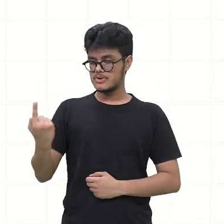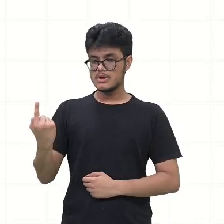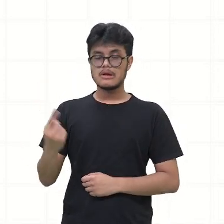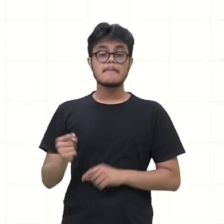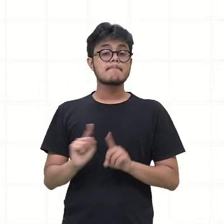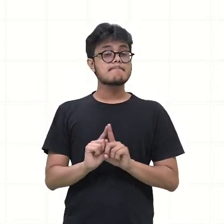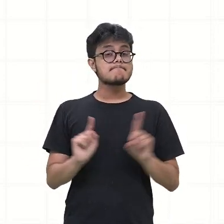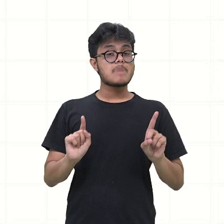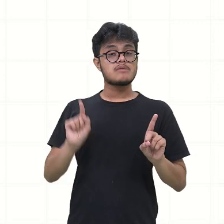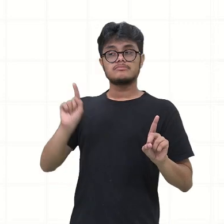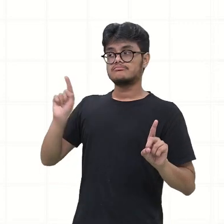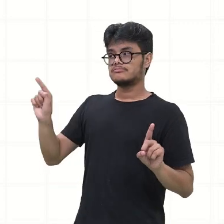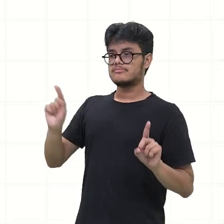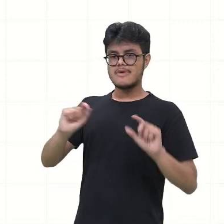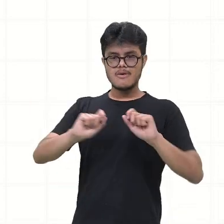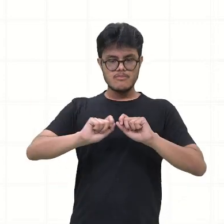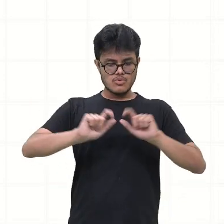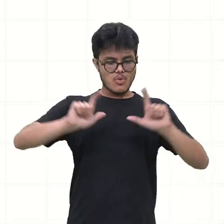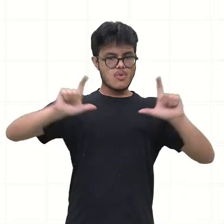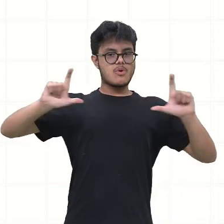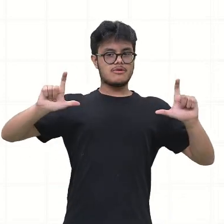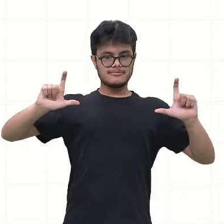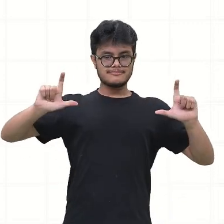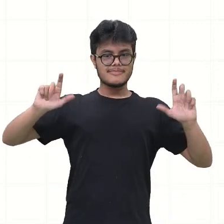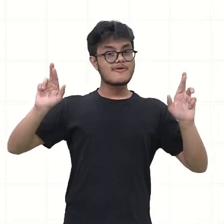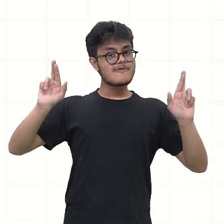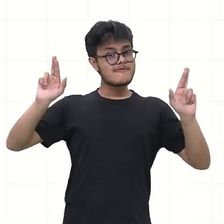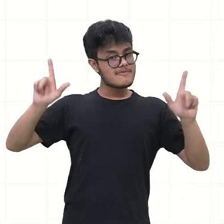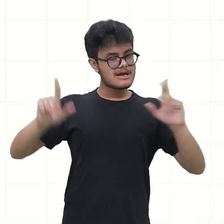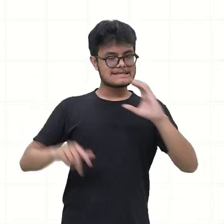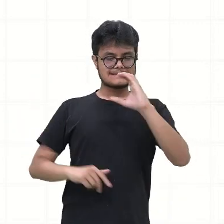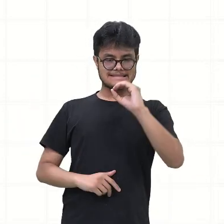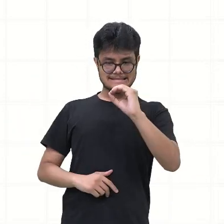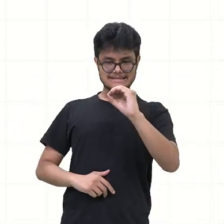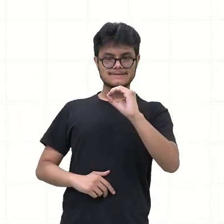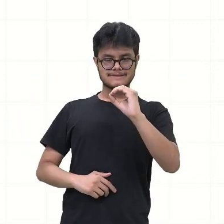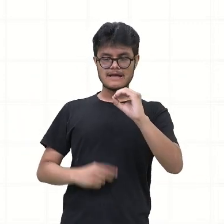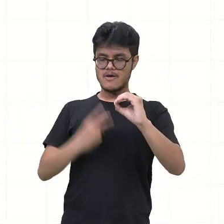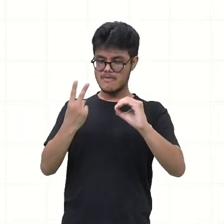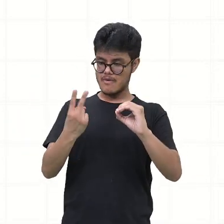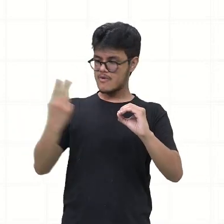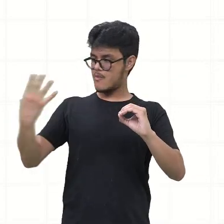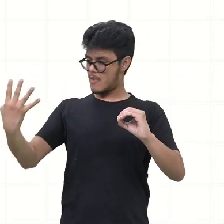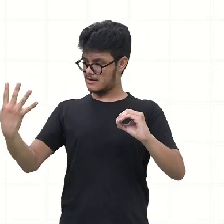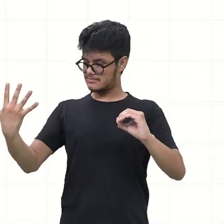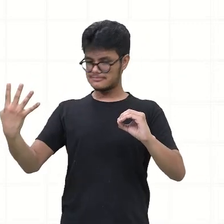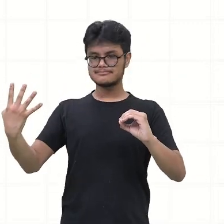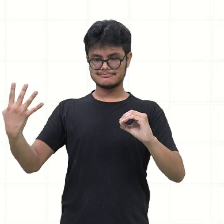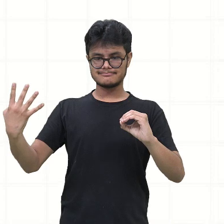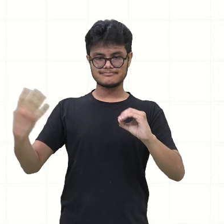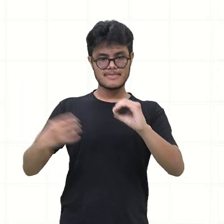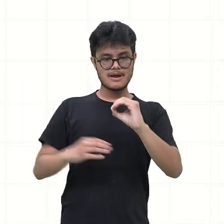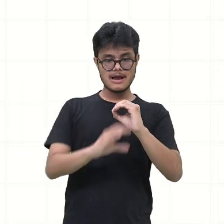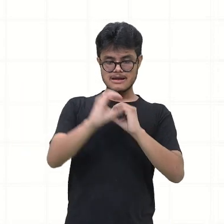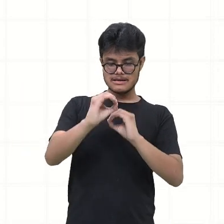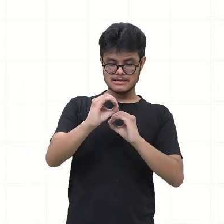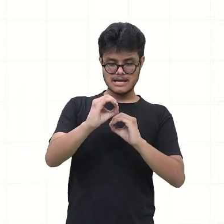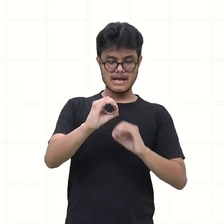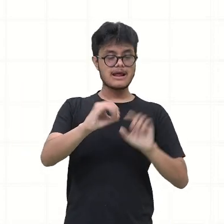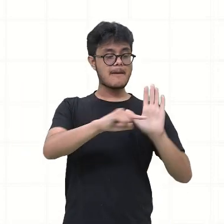nós temos uma escala um pouco maior. Ó, nós temos a origem 0, certo? E do 0 para o primeiro